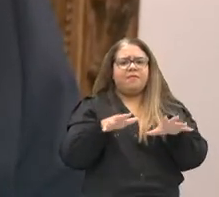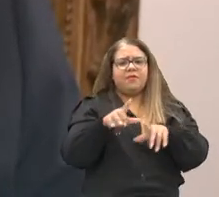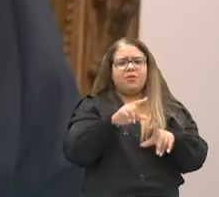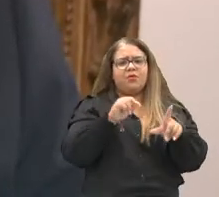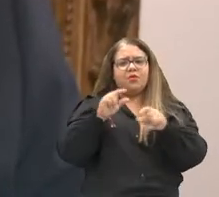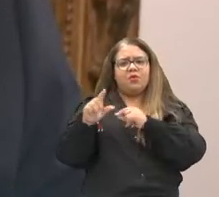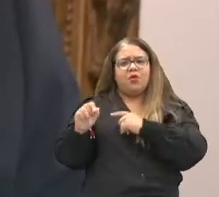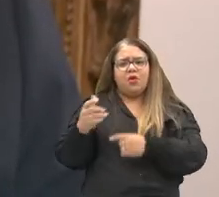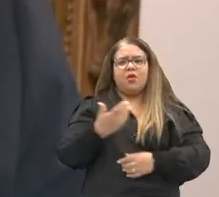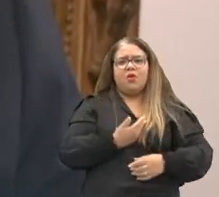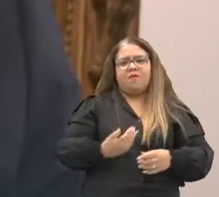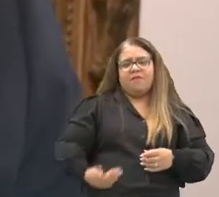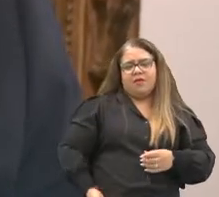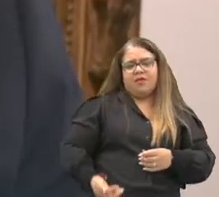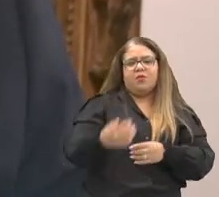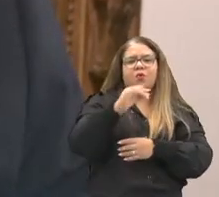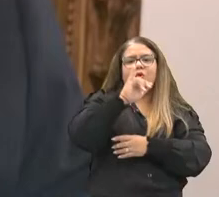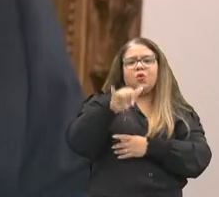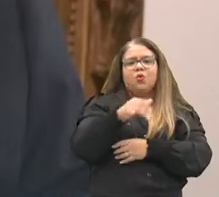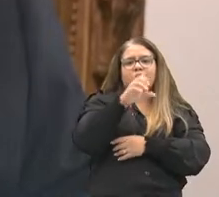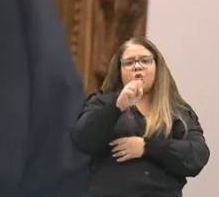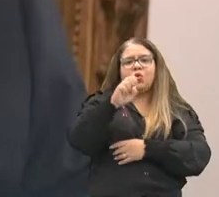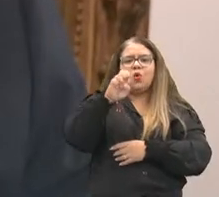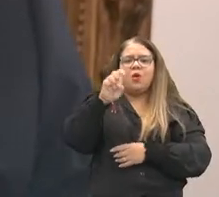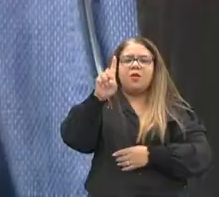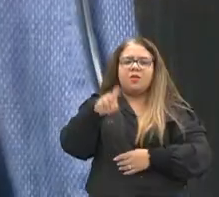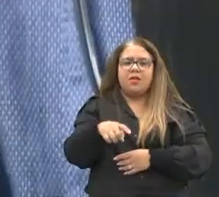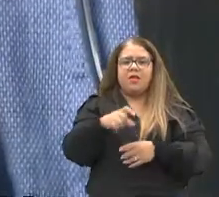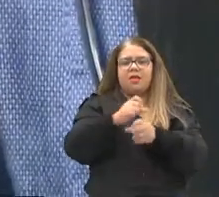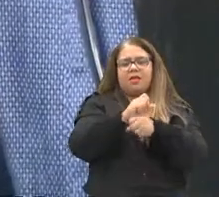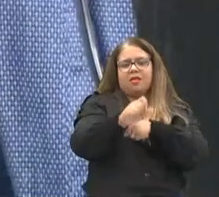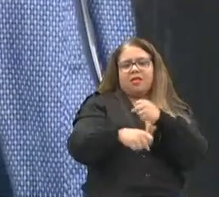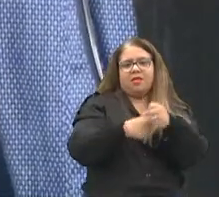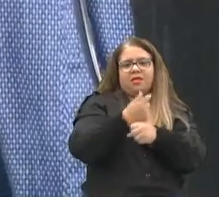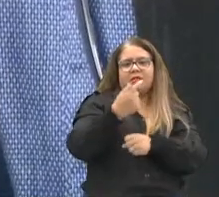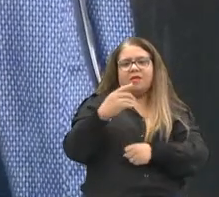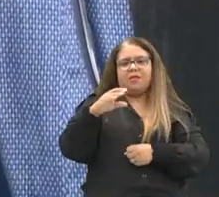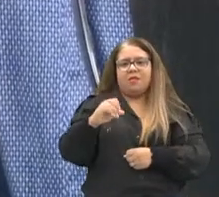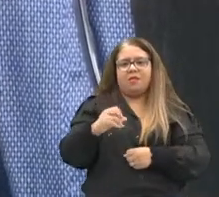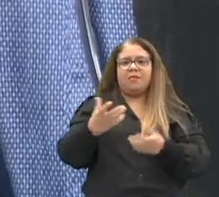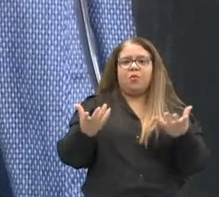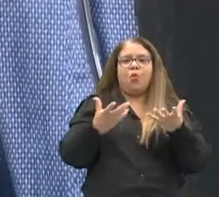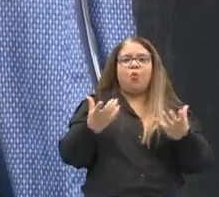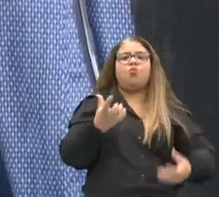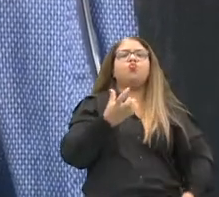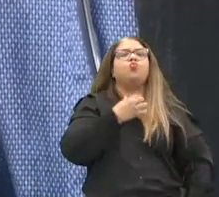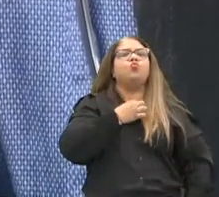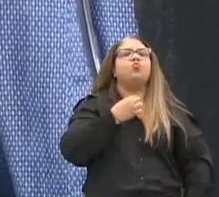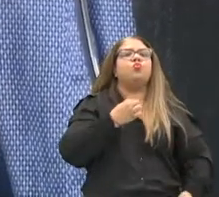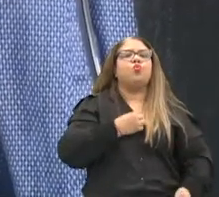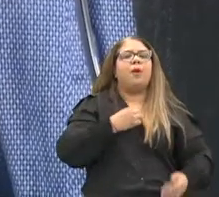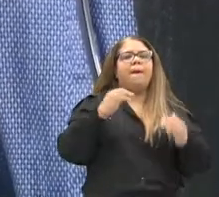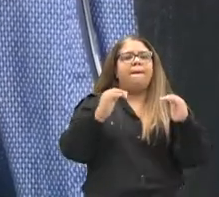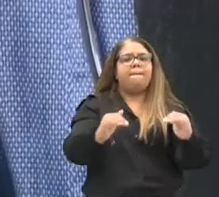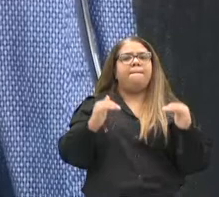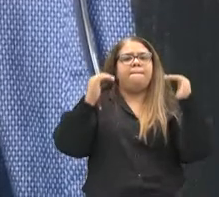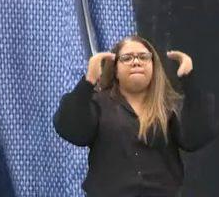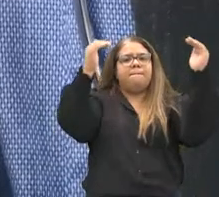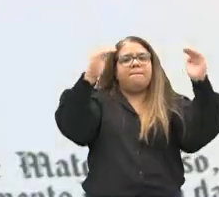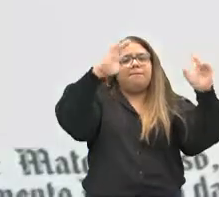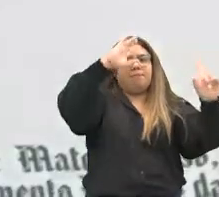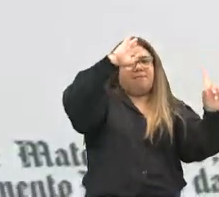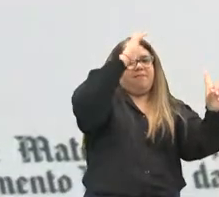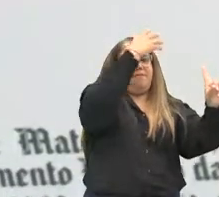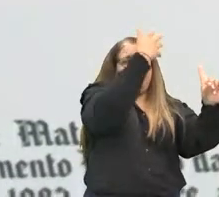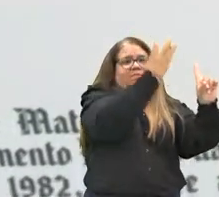José Fragelli para ser o governador de Mato Grosso em 1970. A comenda Filinto Miller é a maior honraria